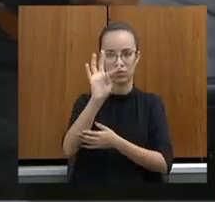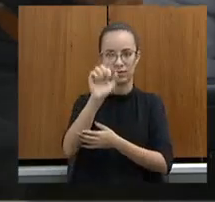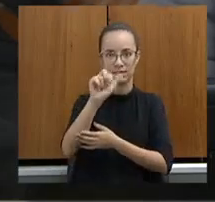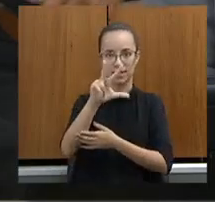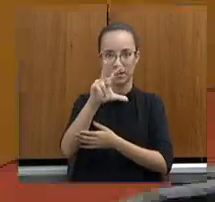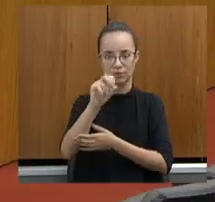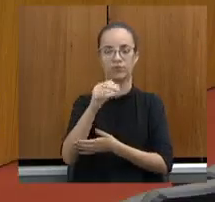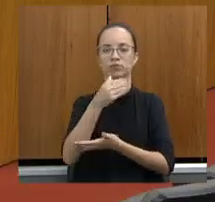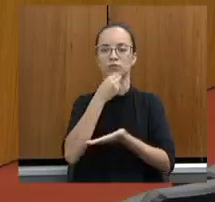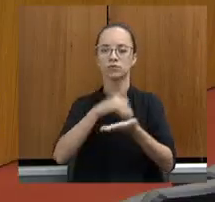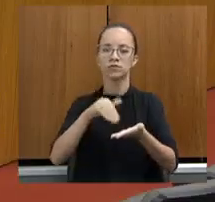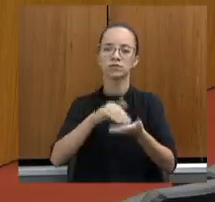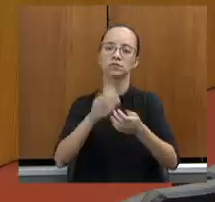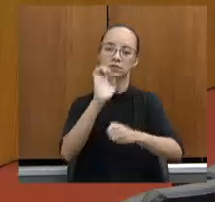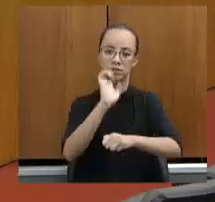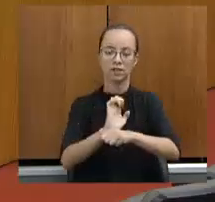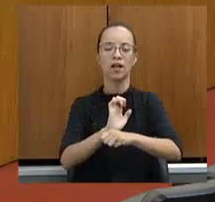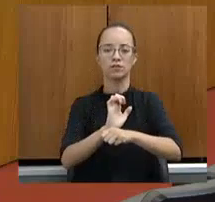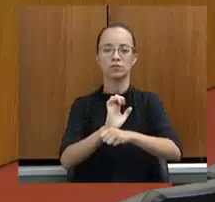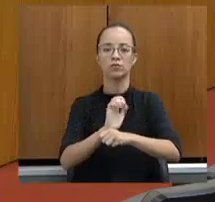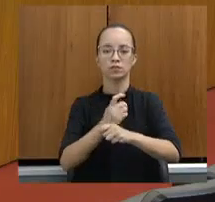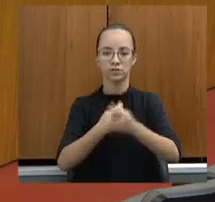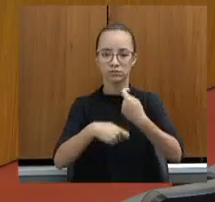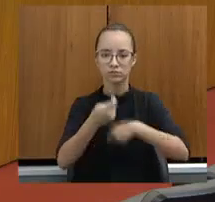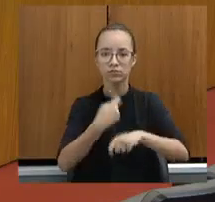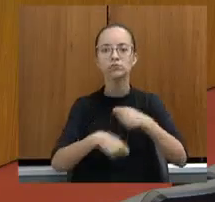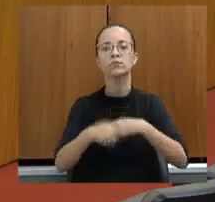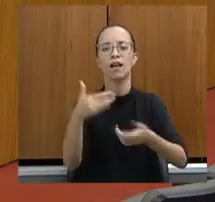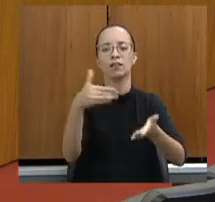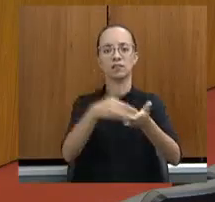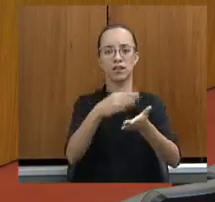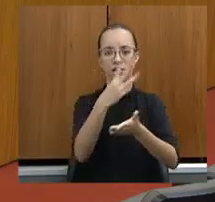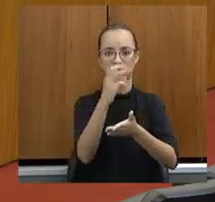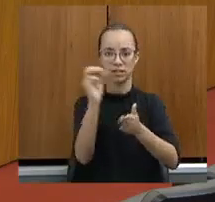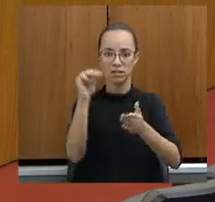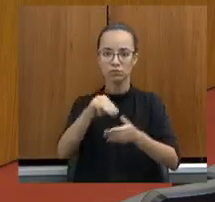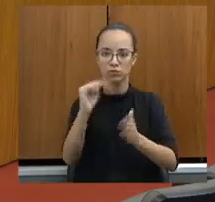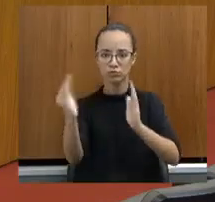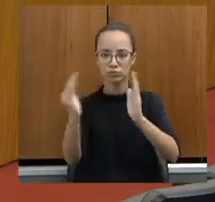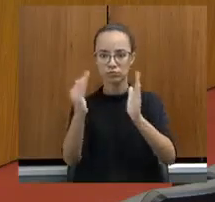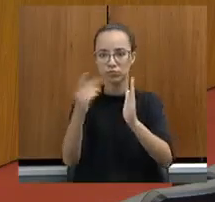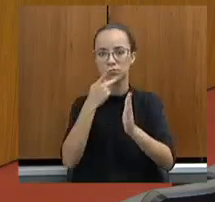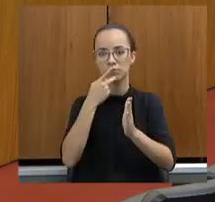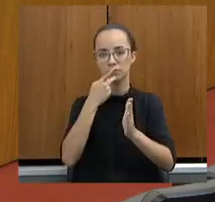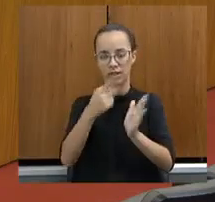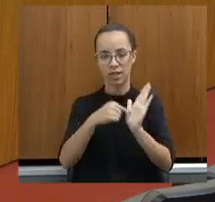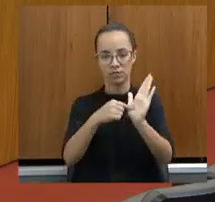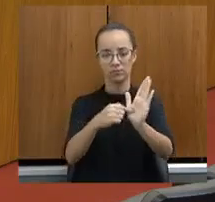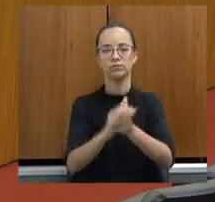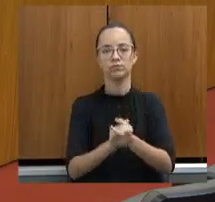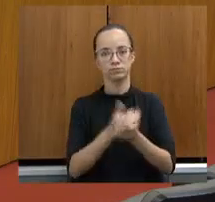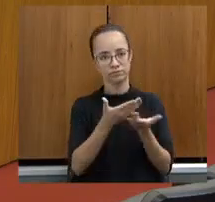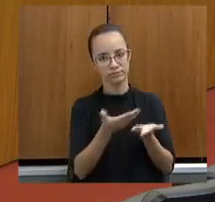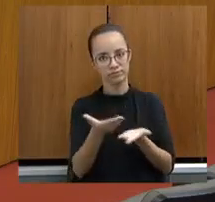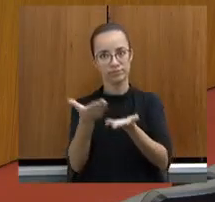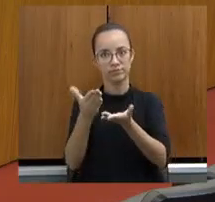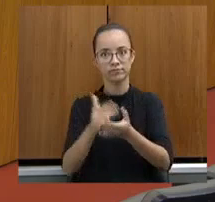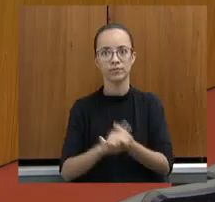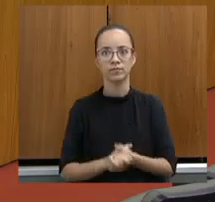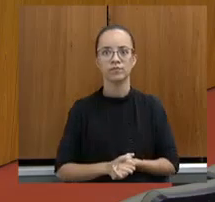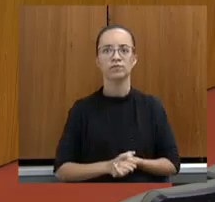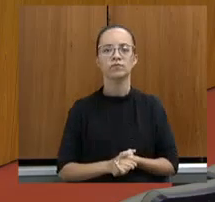Barbosa secretário de Estado de Fazenda que disporá de até 30 minutos para sua exposição uma palavra secretário